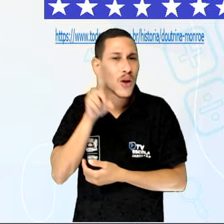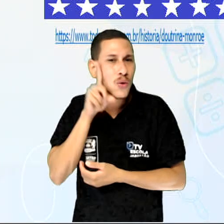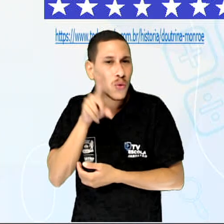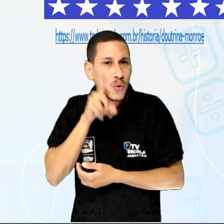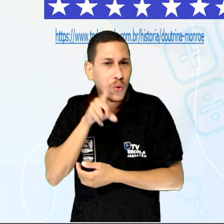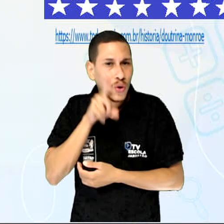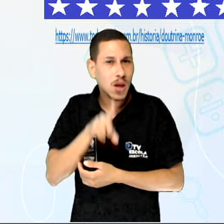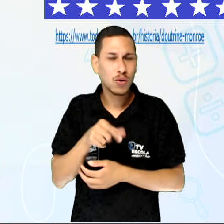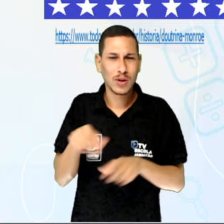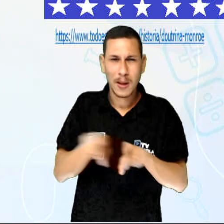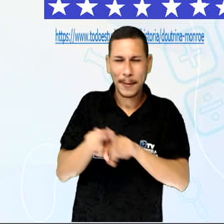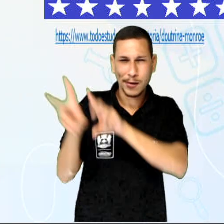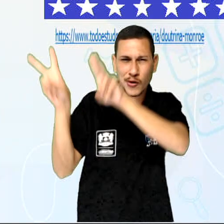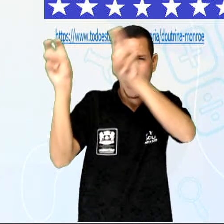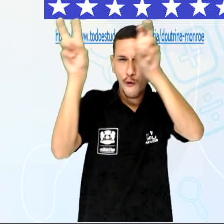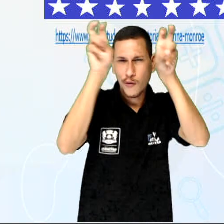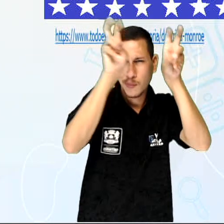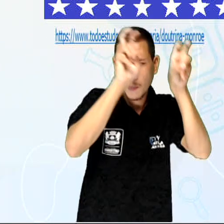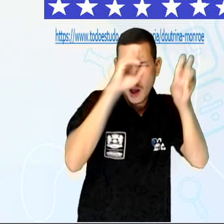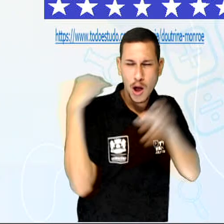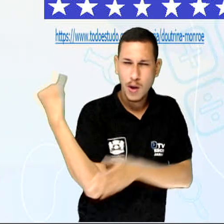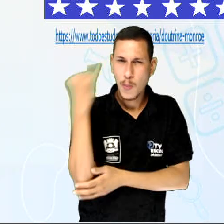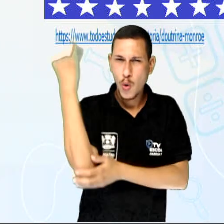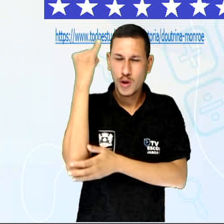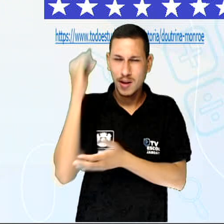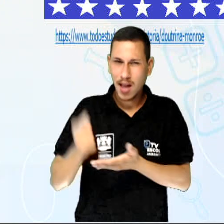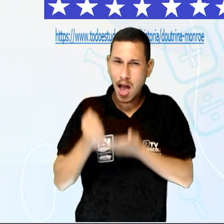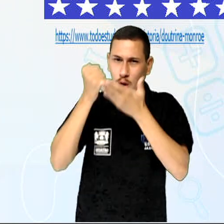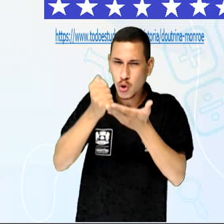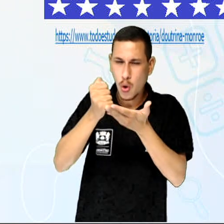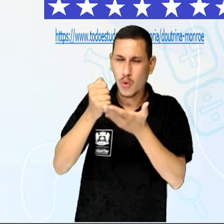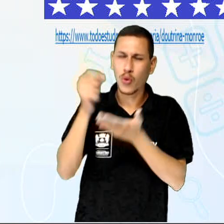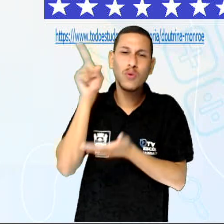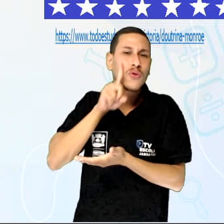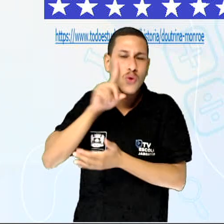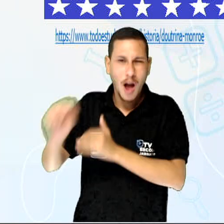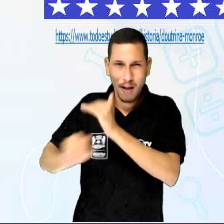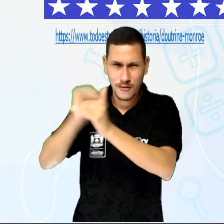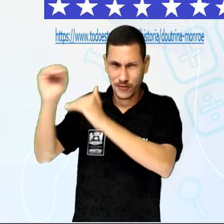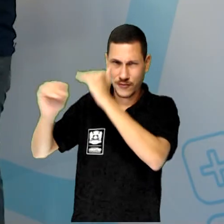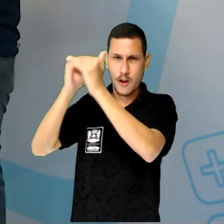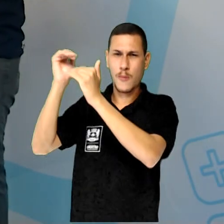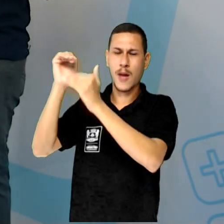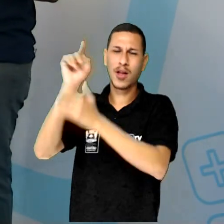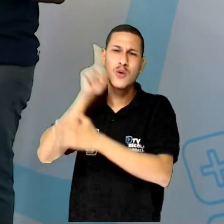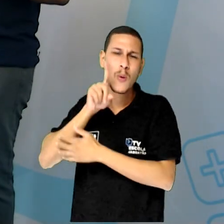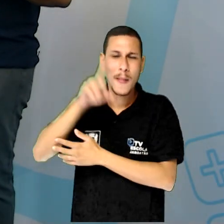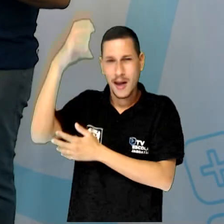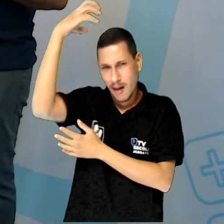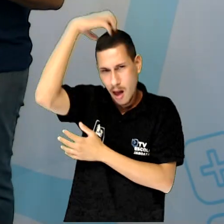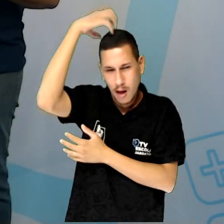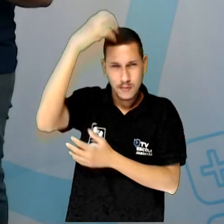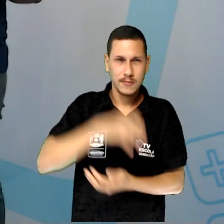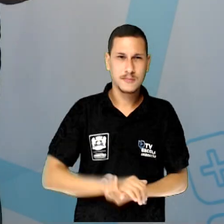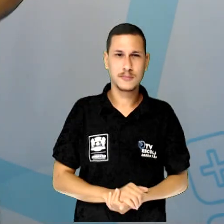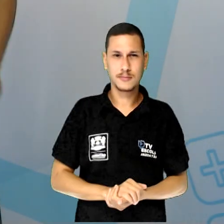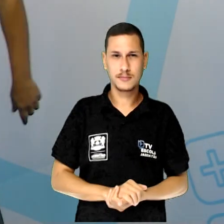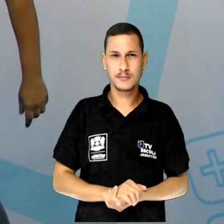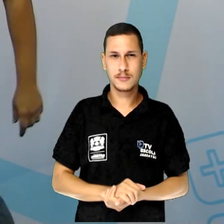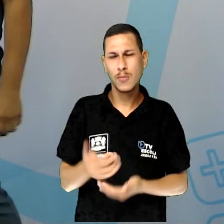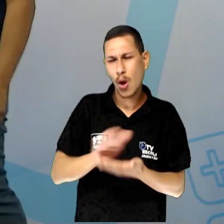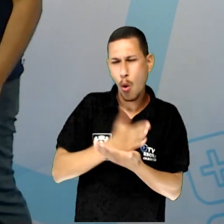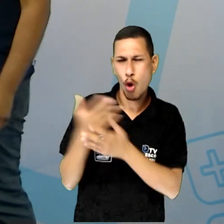que impulsionaram esse imperialismo dos Estados Unidos aí. Nós vamos ter aí alguns